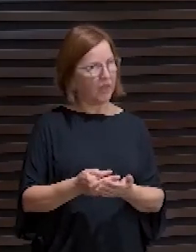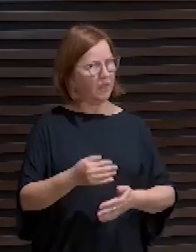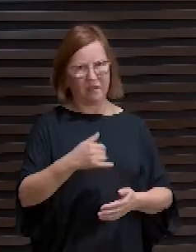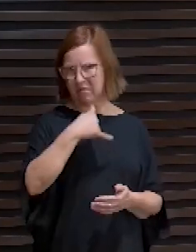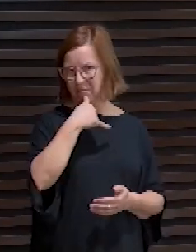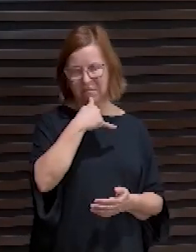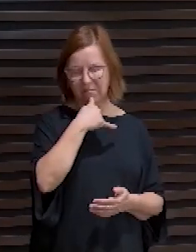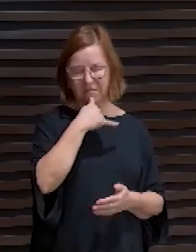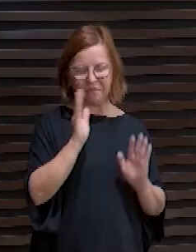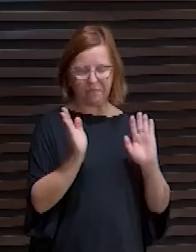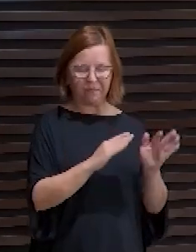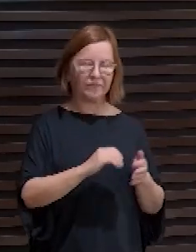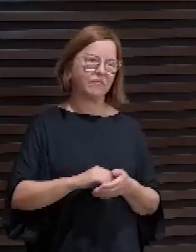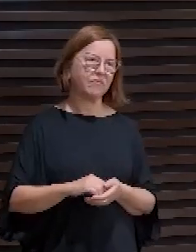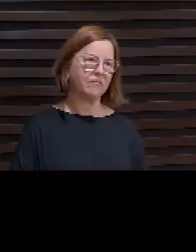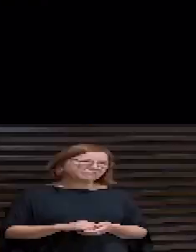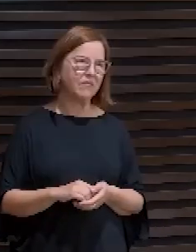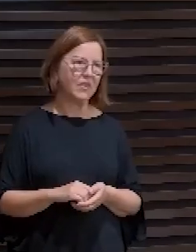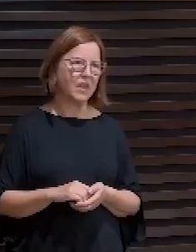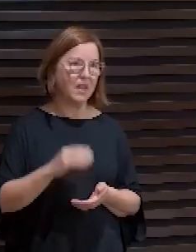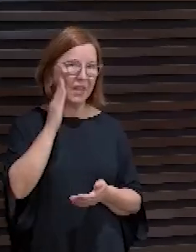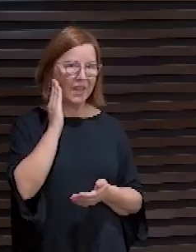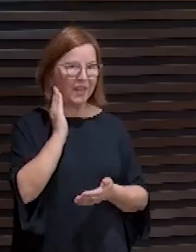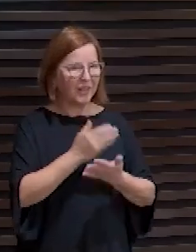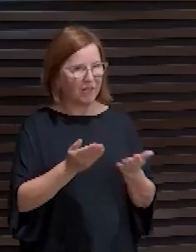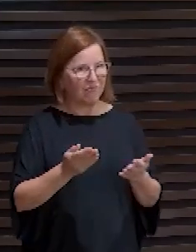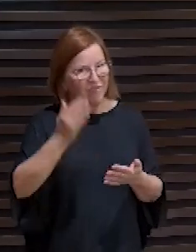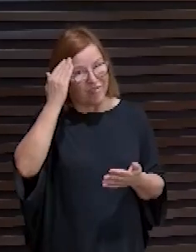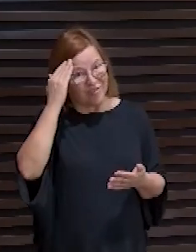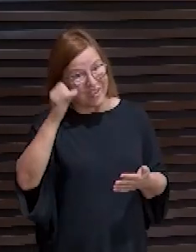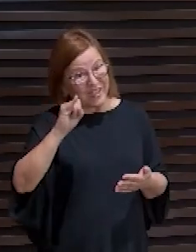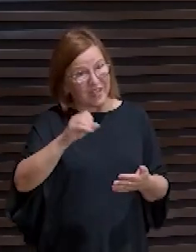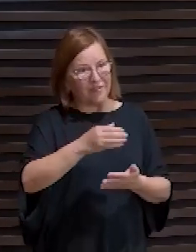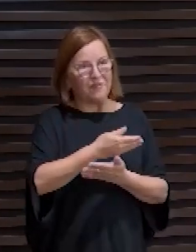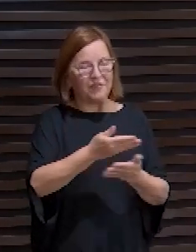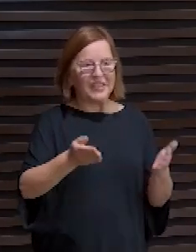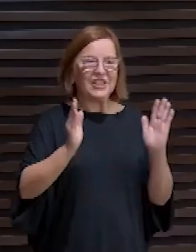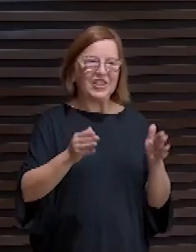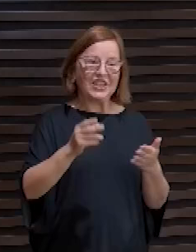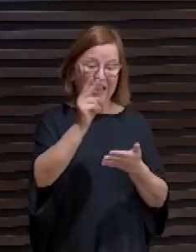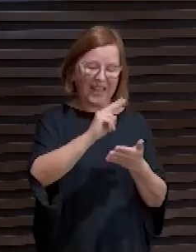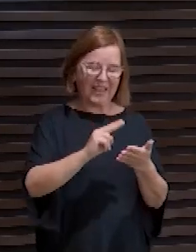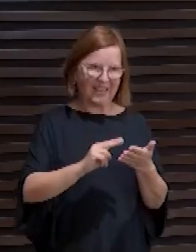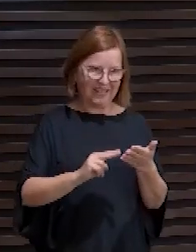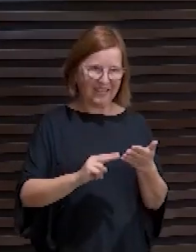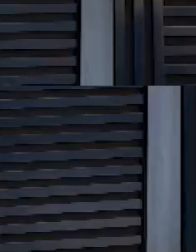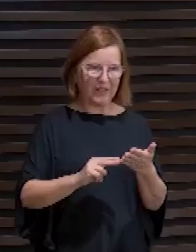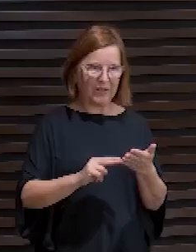desanimar. Queridos, eu não sei se você já leu a carta inteira de Hebreus. mas o autor aqui é